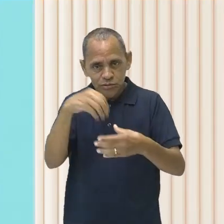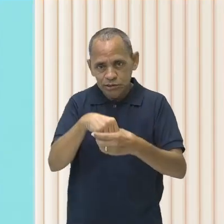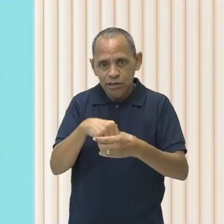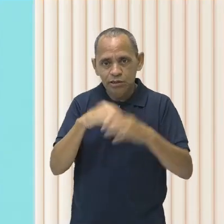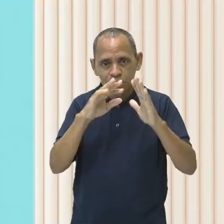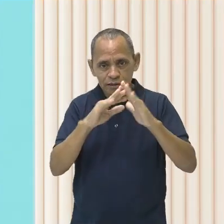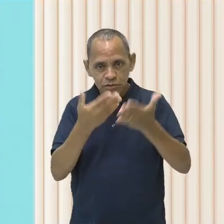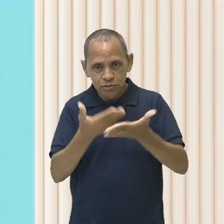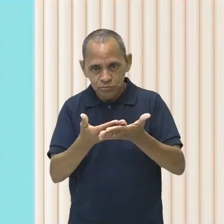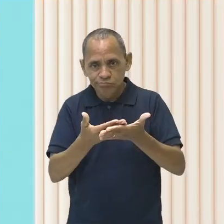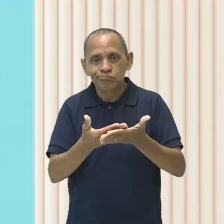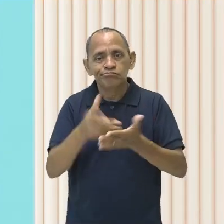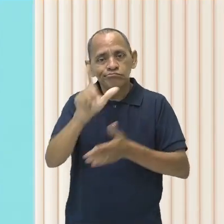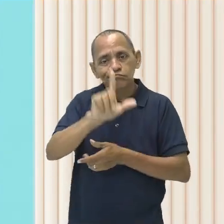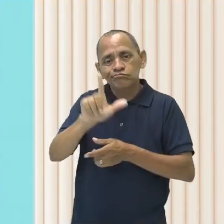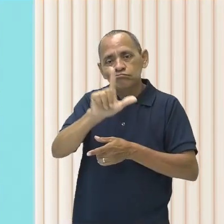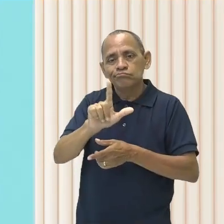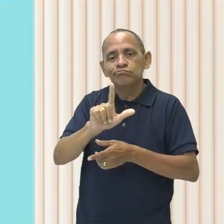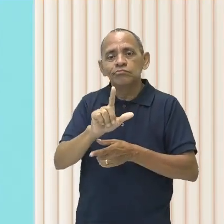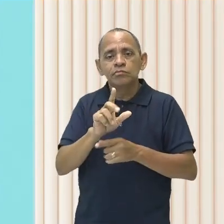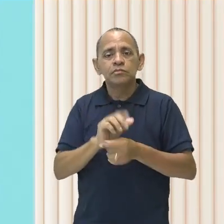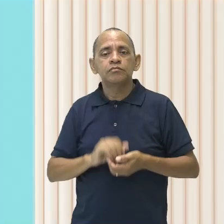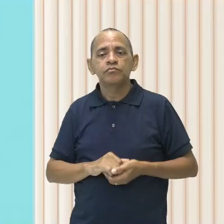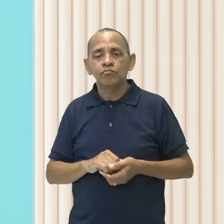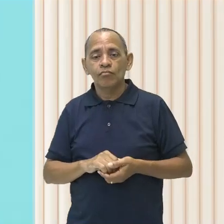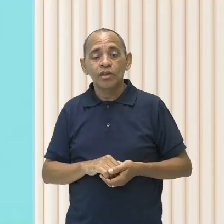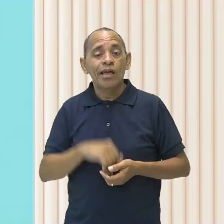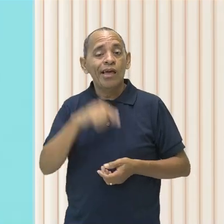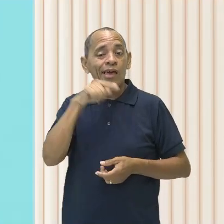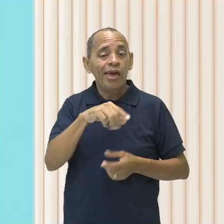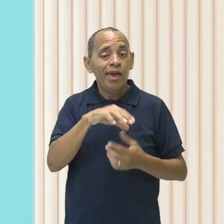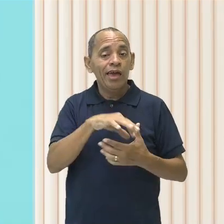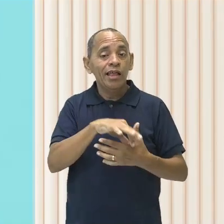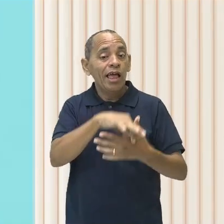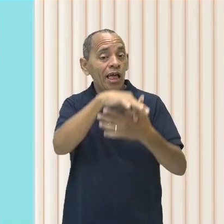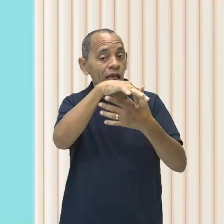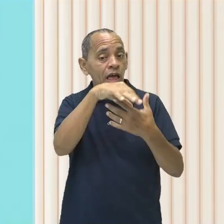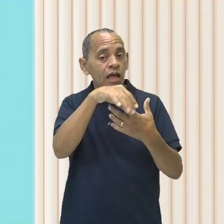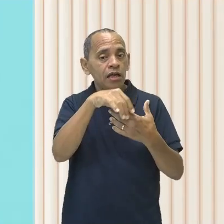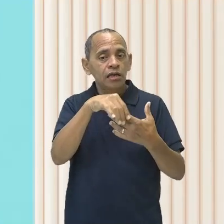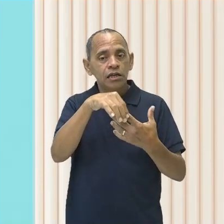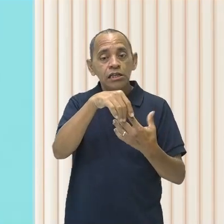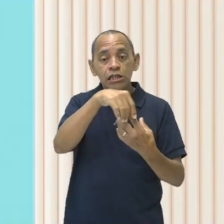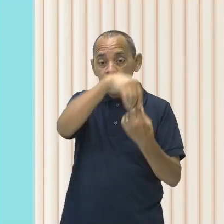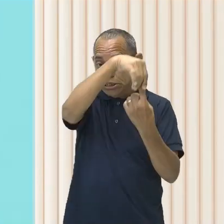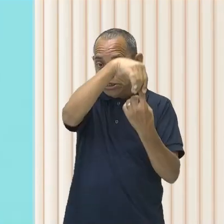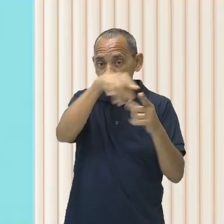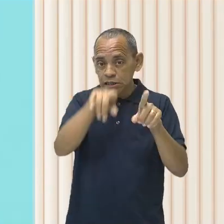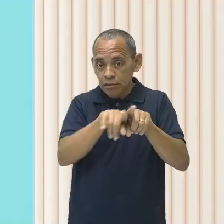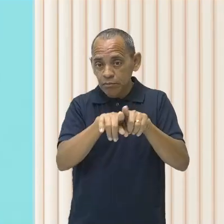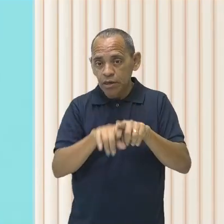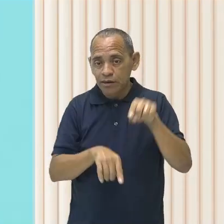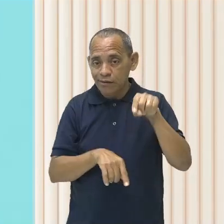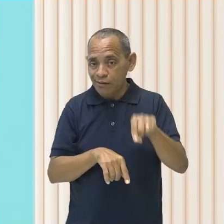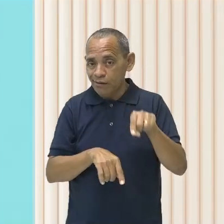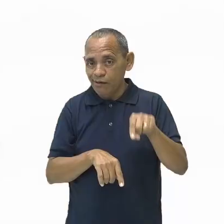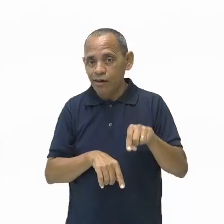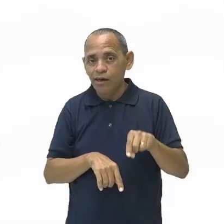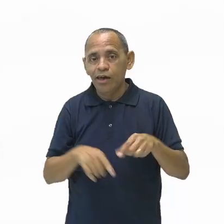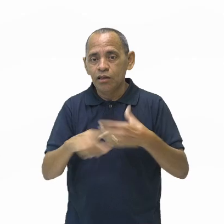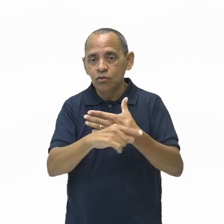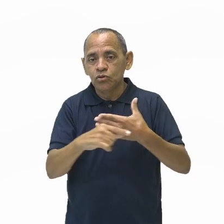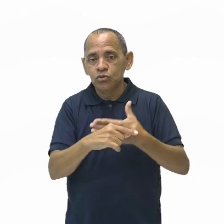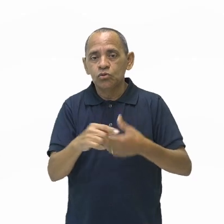ele fez o destaque, que foi o quê? O romance, né, dentro do romantismo. Então, vamos lá, o